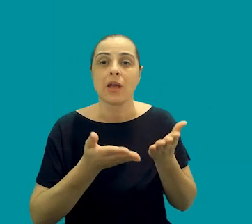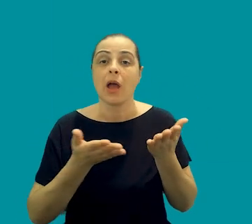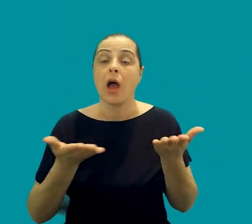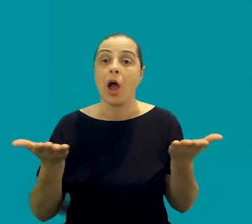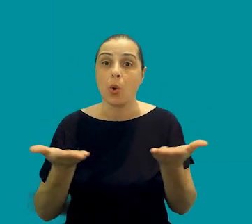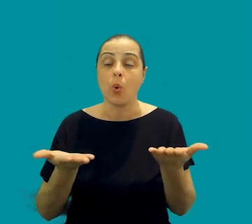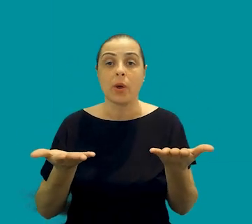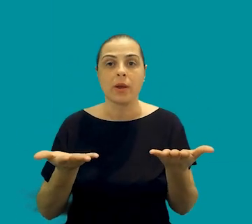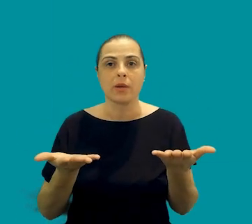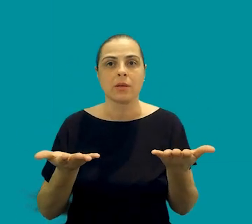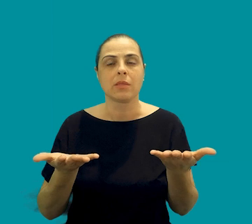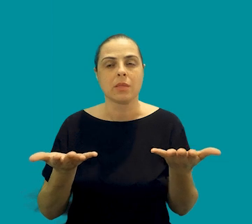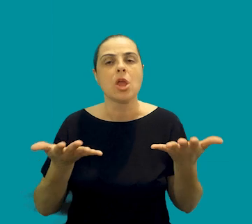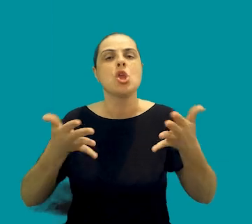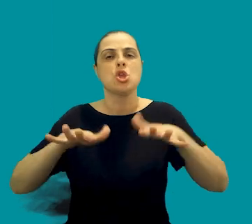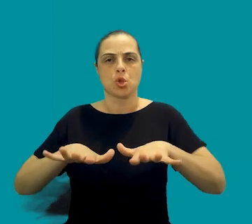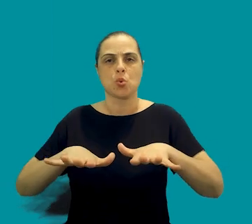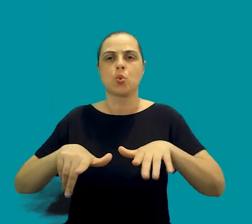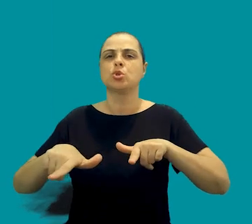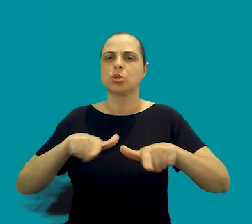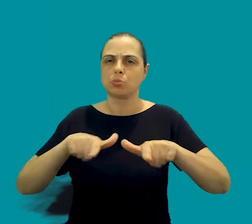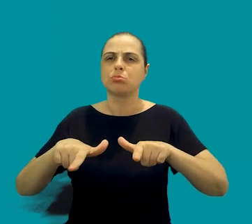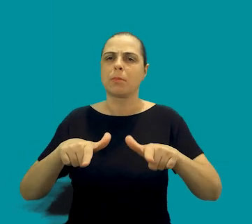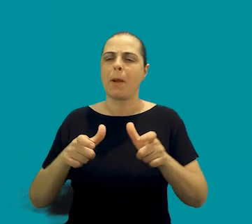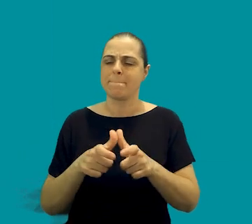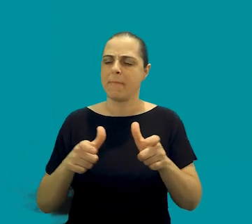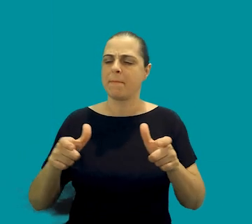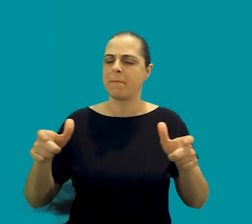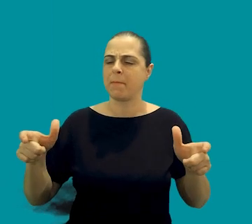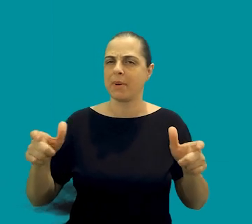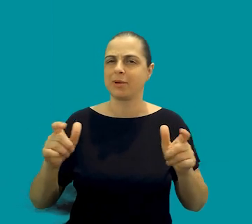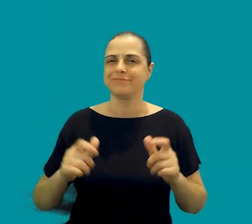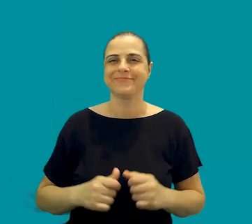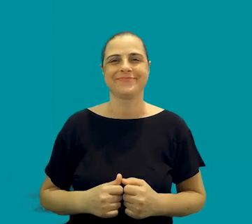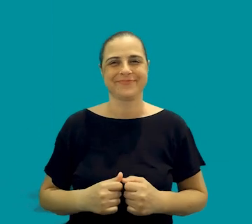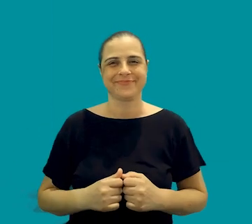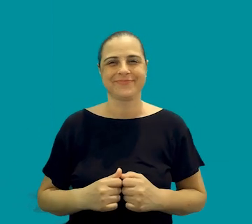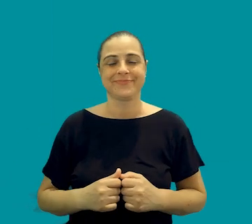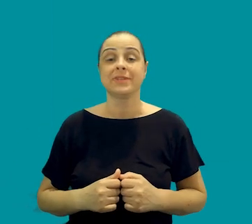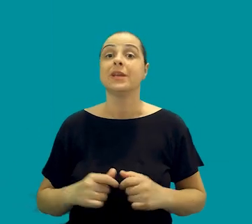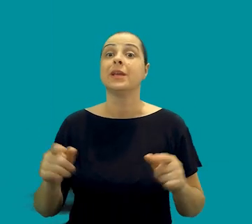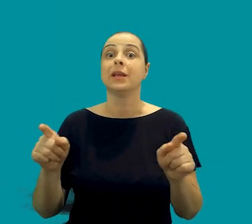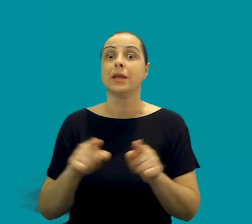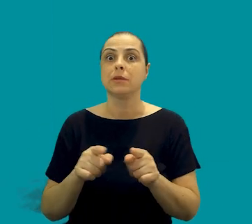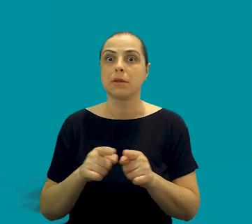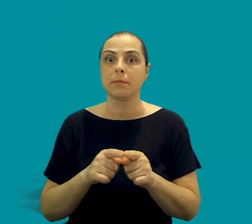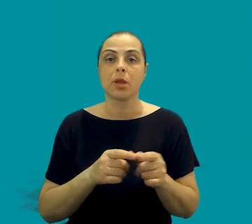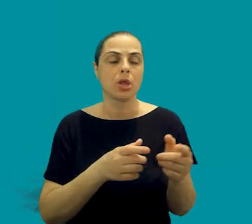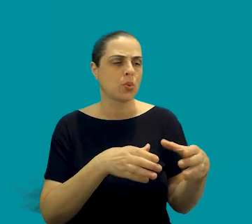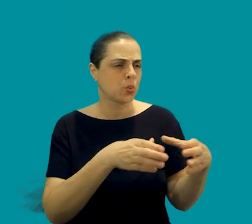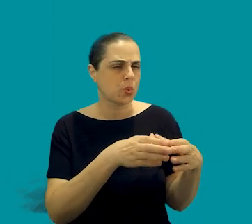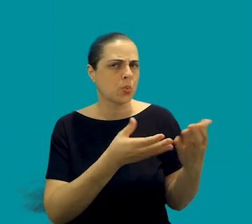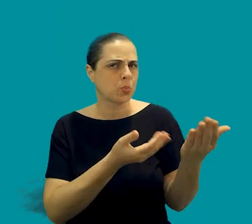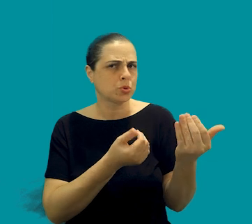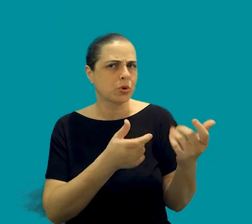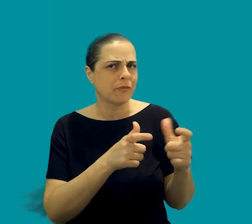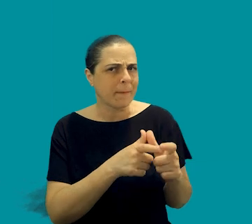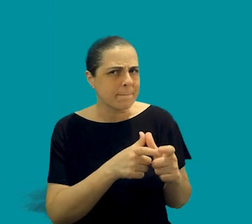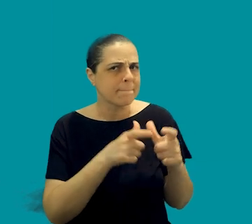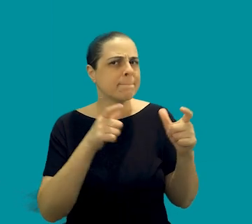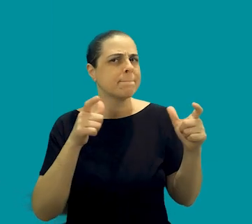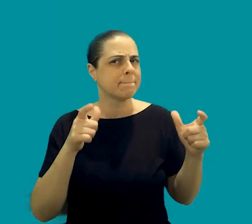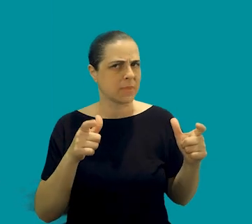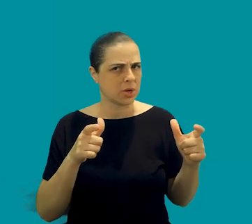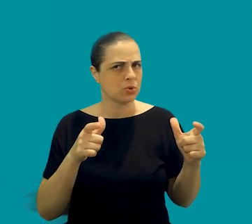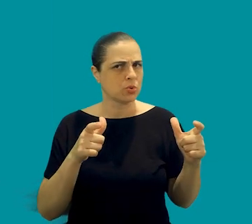inclusão laboral ou da inclusão. Um outro ponto é que, por exemplo, grande parte desses jovens, eles